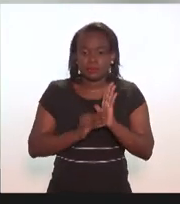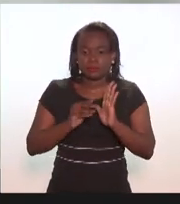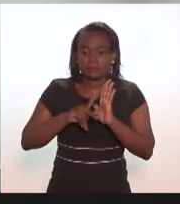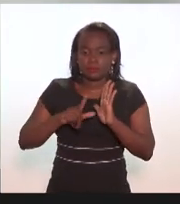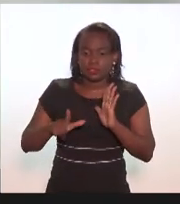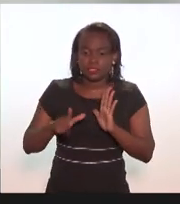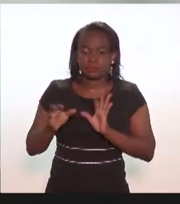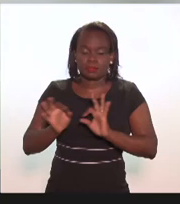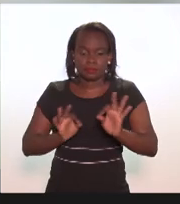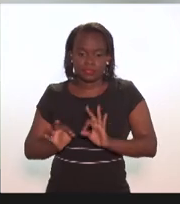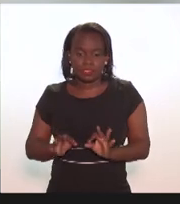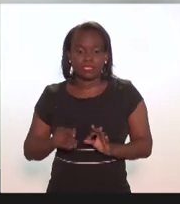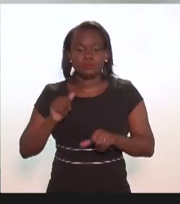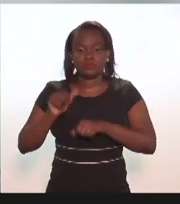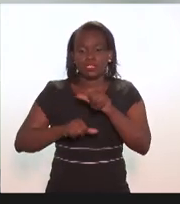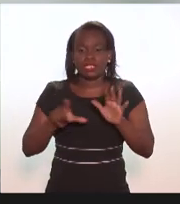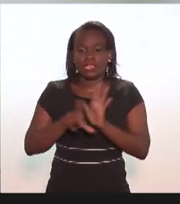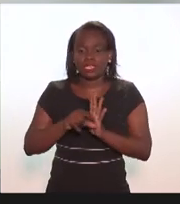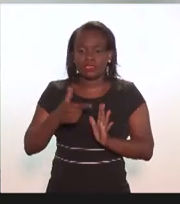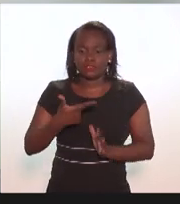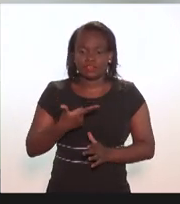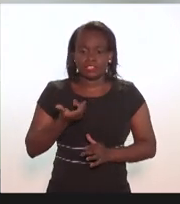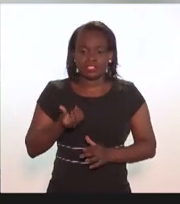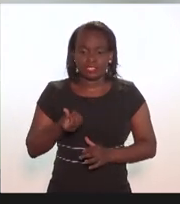lei para alterar a Lei